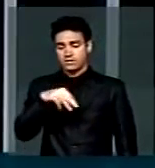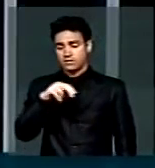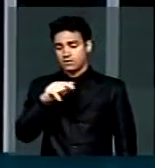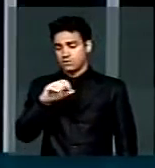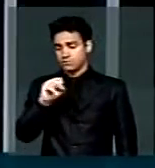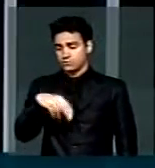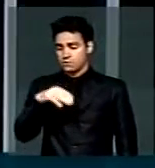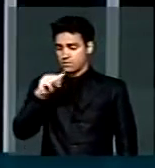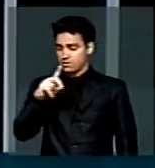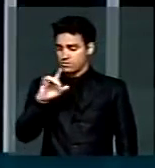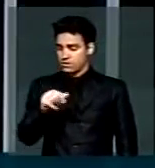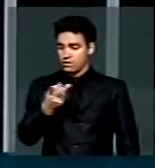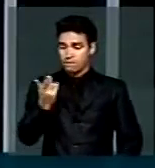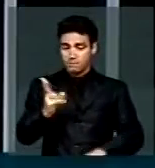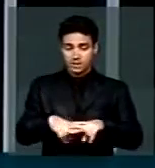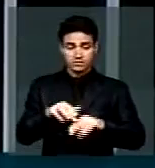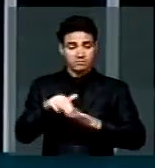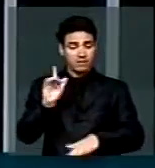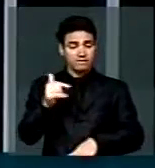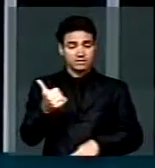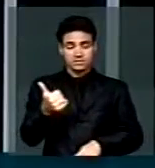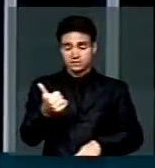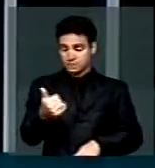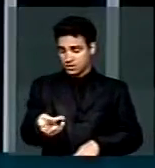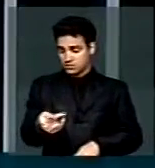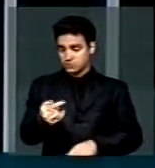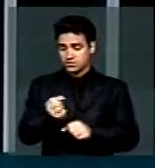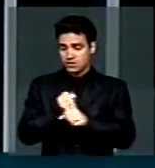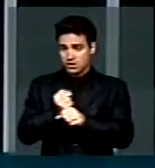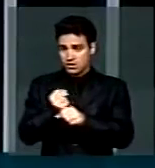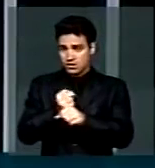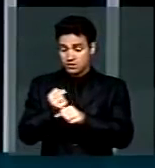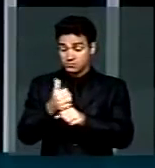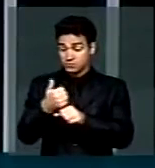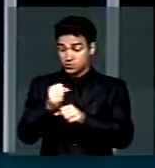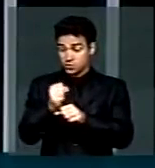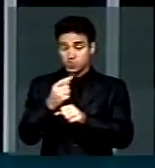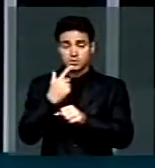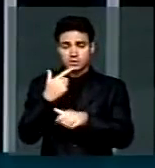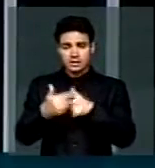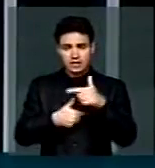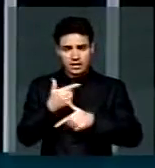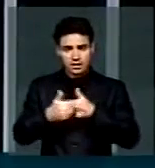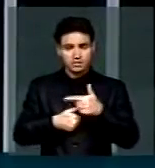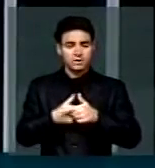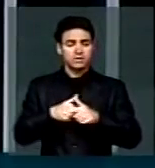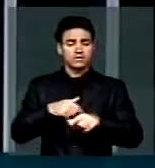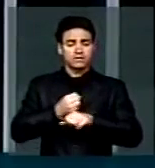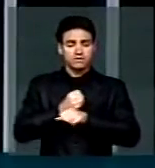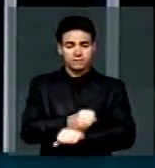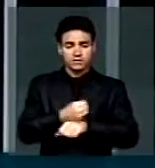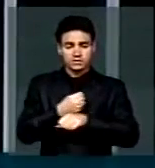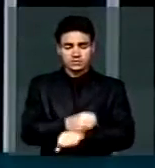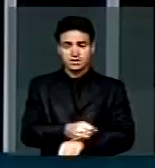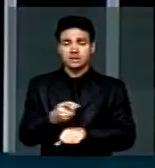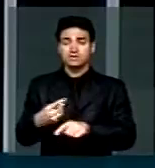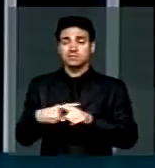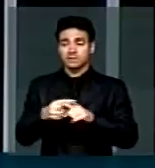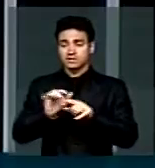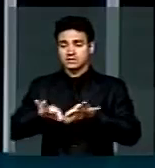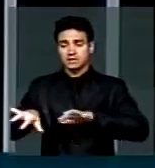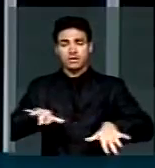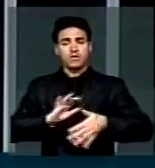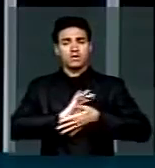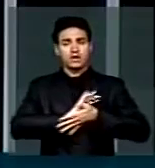em cativeiro por mais de 27 anos, 18 dos quais em trabalhos forçados, vítima do apartheid, política